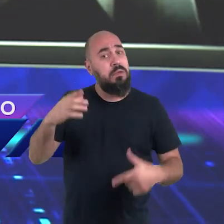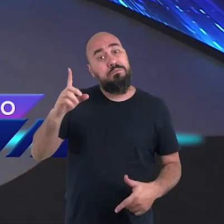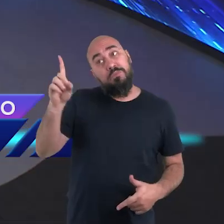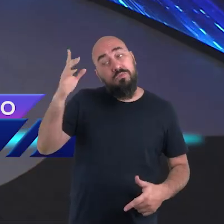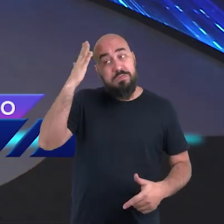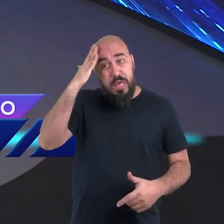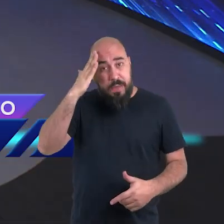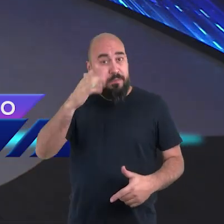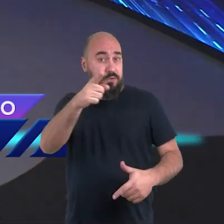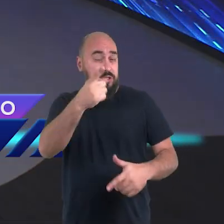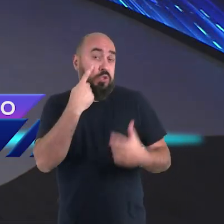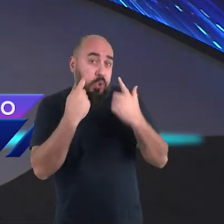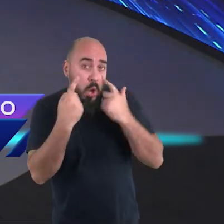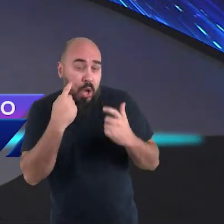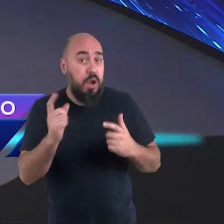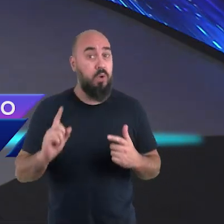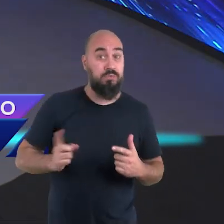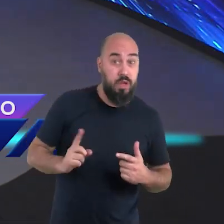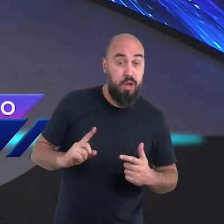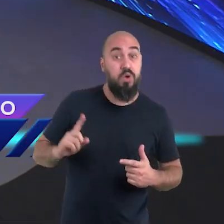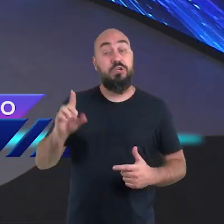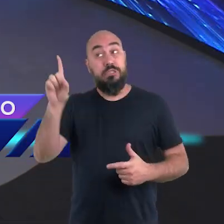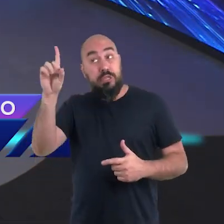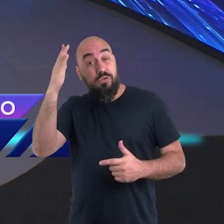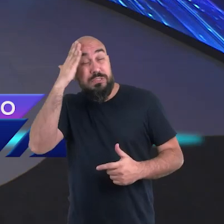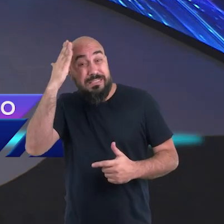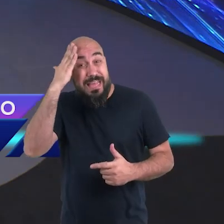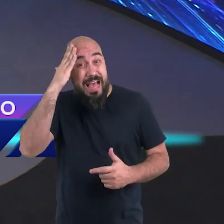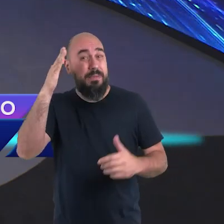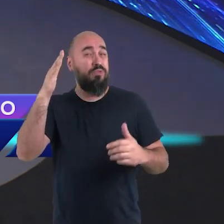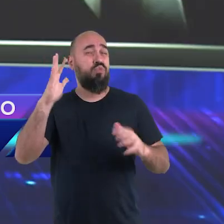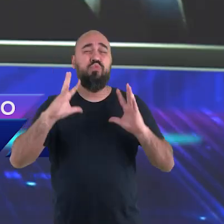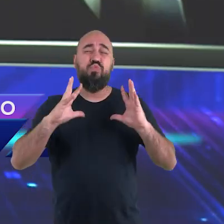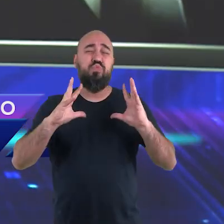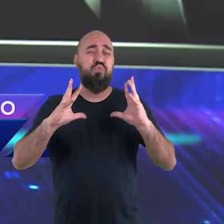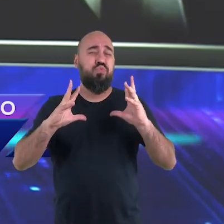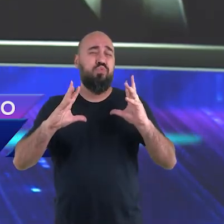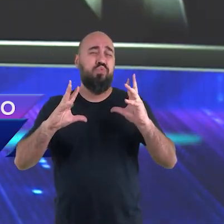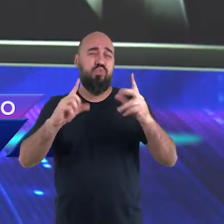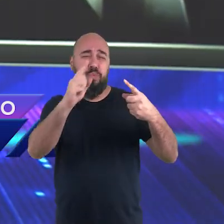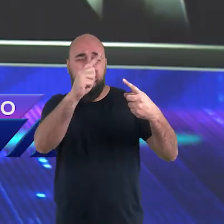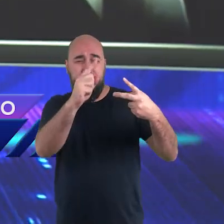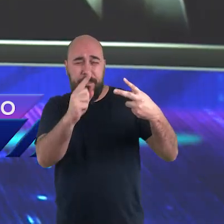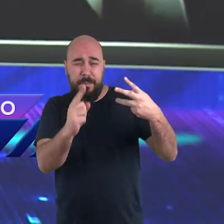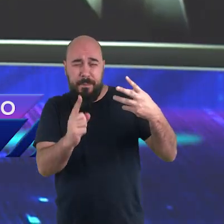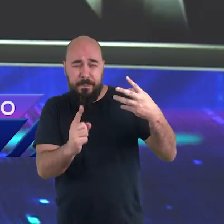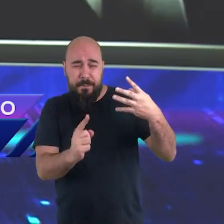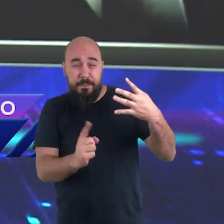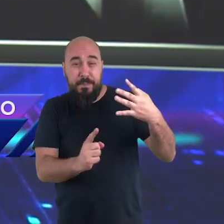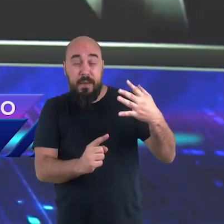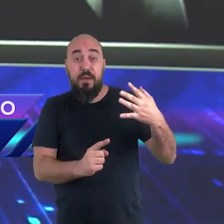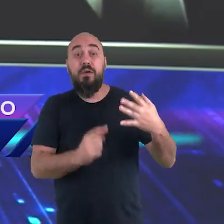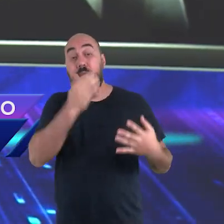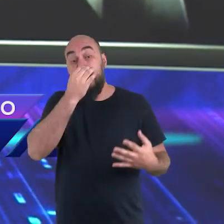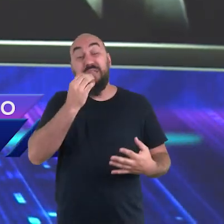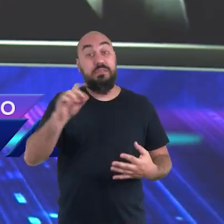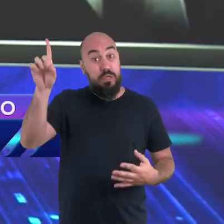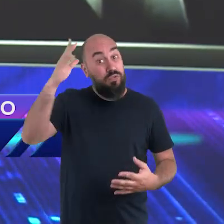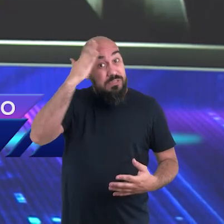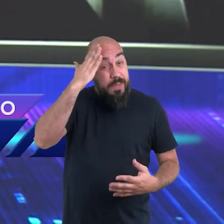agora, Deus sabe se você está se passando por algum momento muito complicado, Deus sabe se você está pensando em se